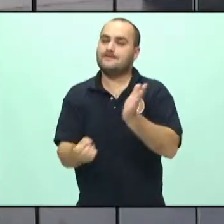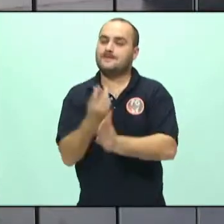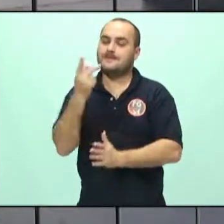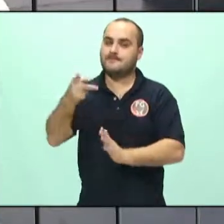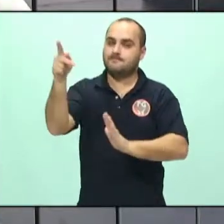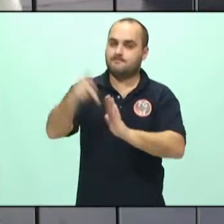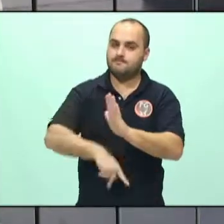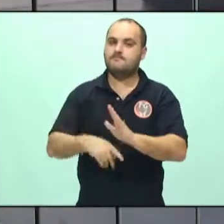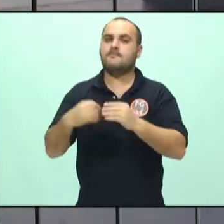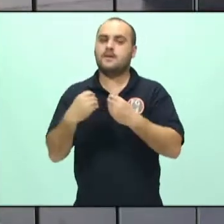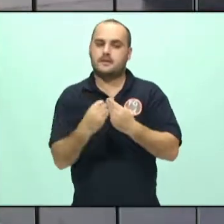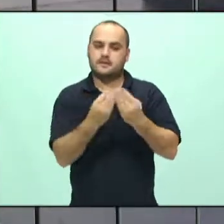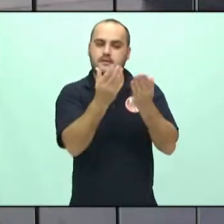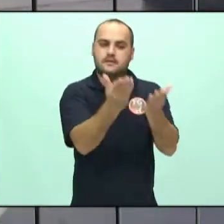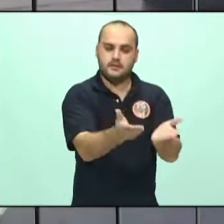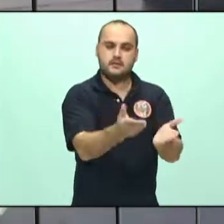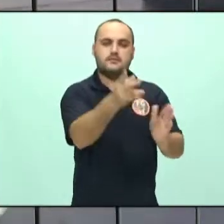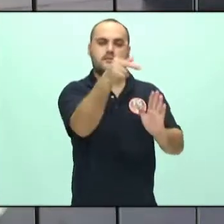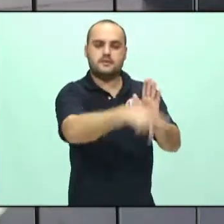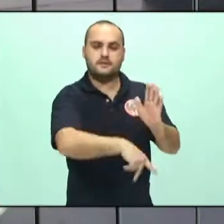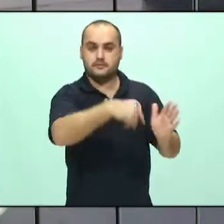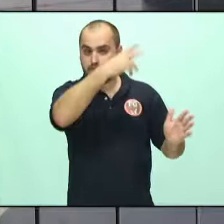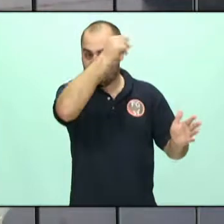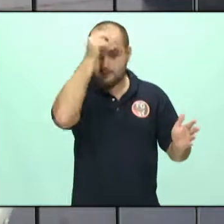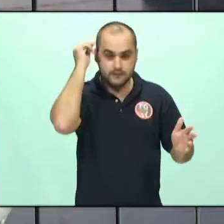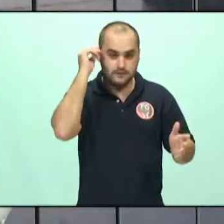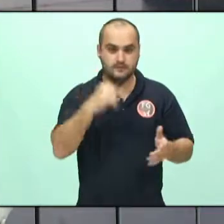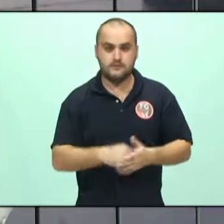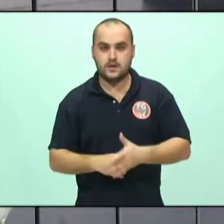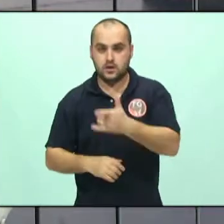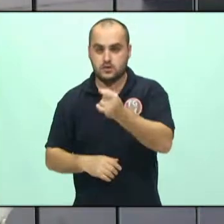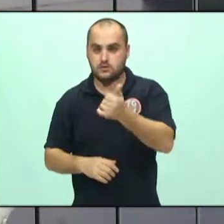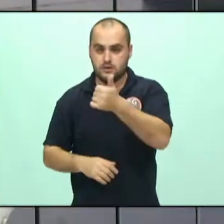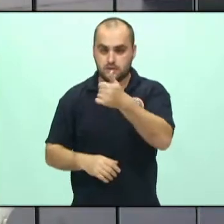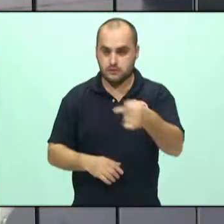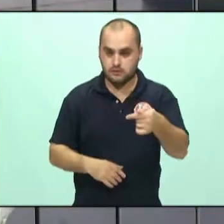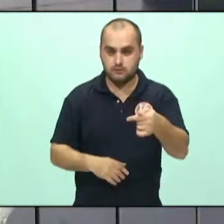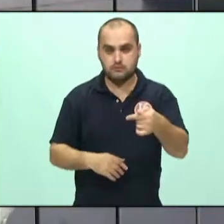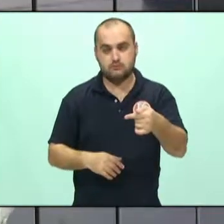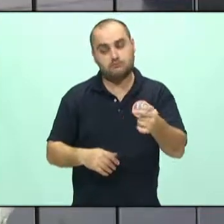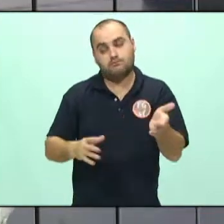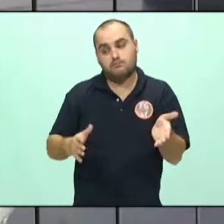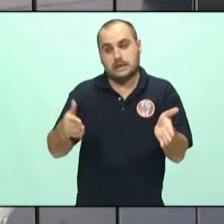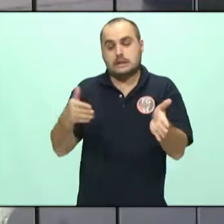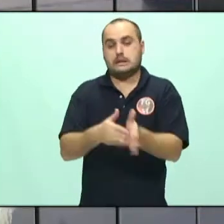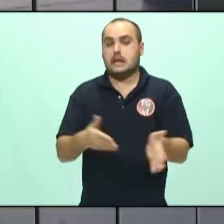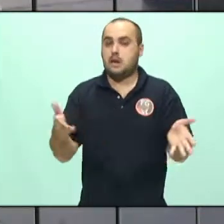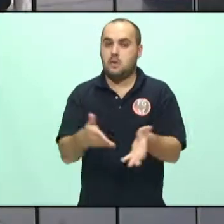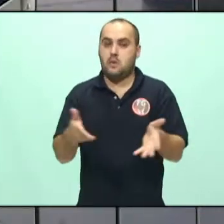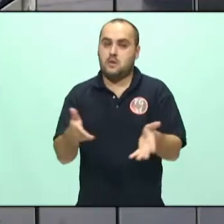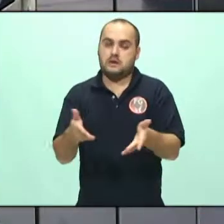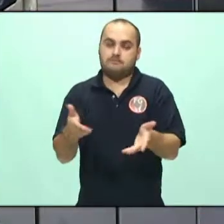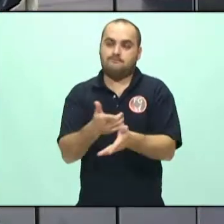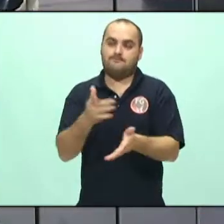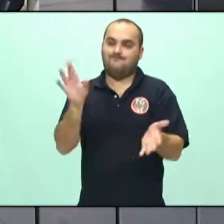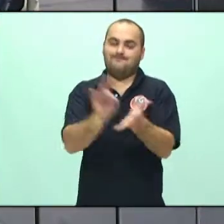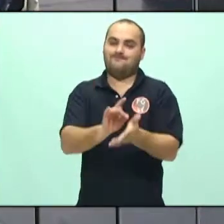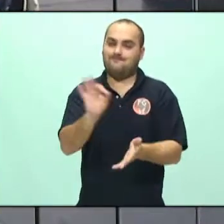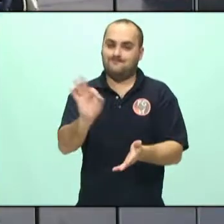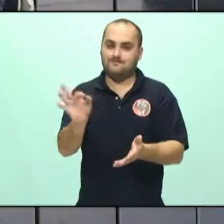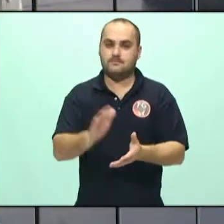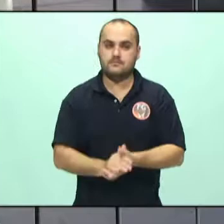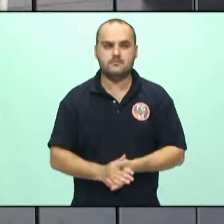o anteprojeto, mandei o anteprojeto para o prefeito em 2017. Infelizmente, até hoje não foi colocado em prática. Essa